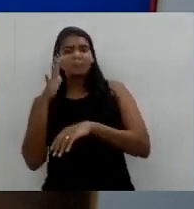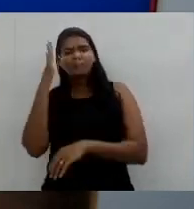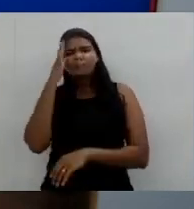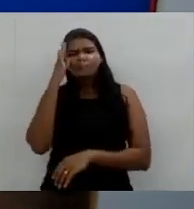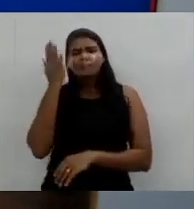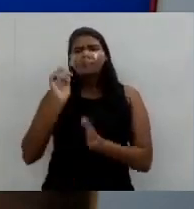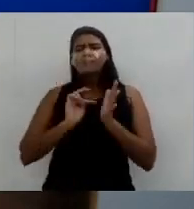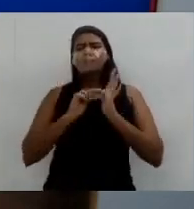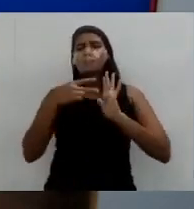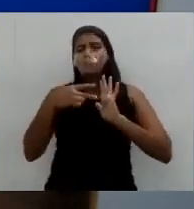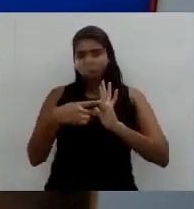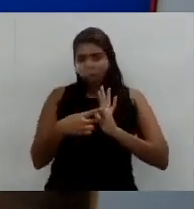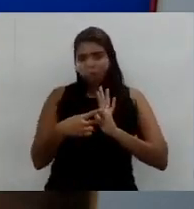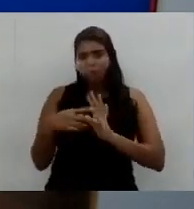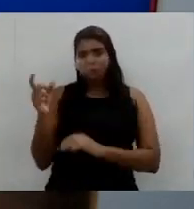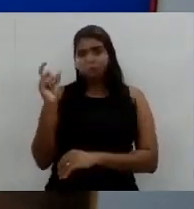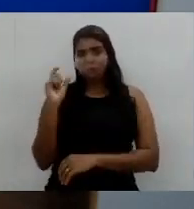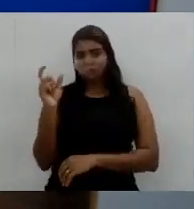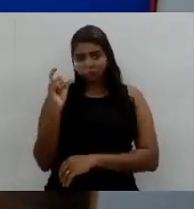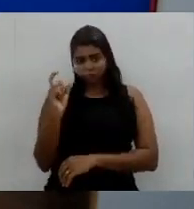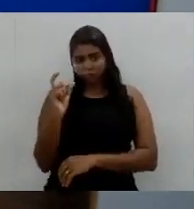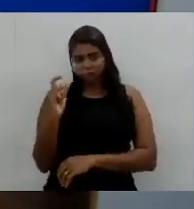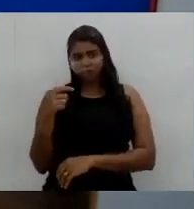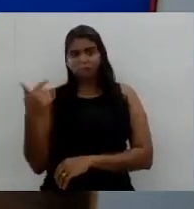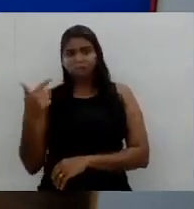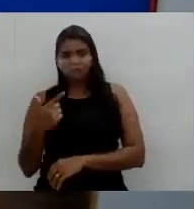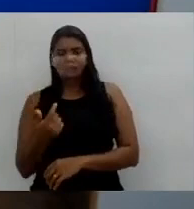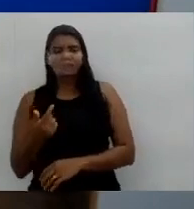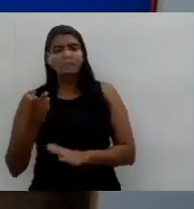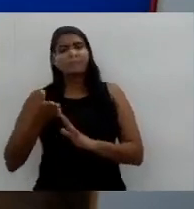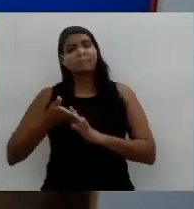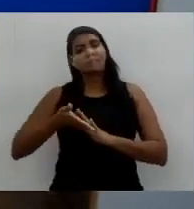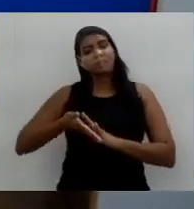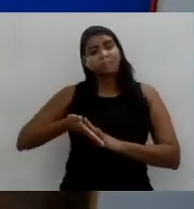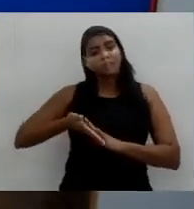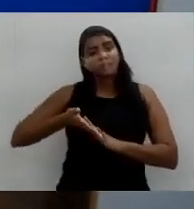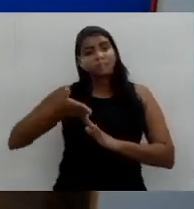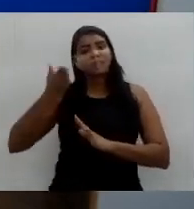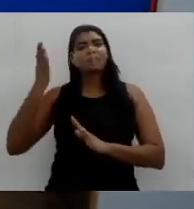o que significa essas duas palavras, tá? Quando eu falo viagem